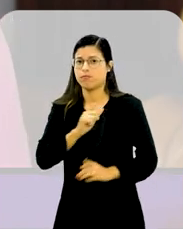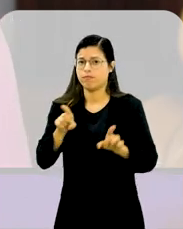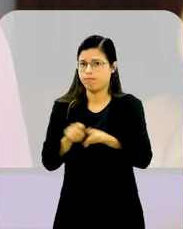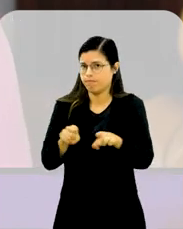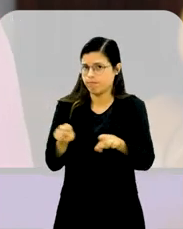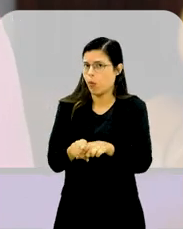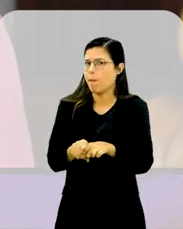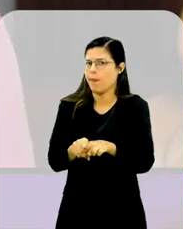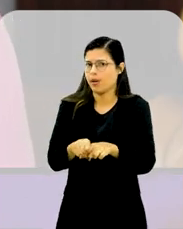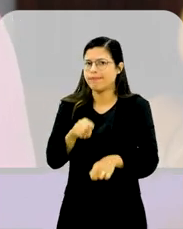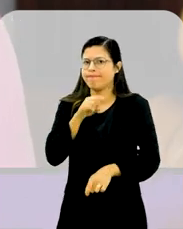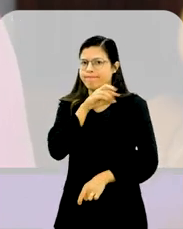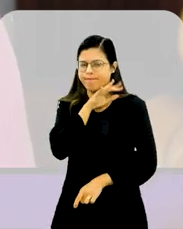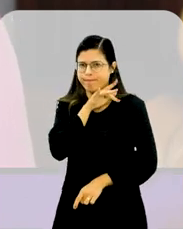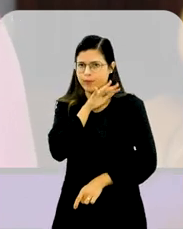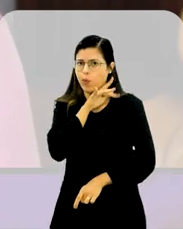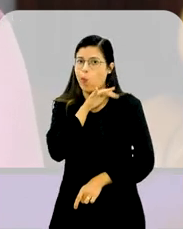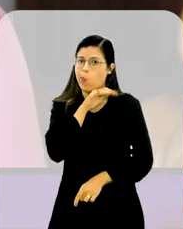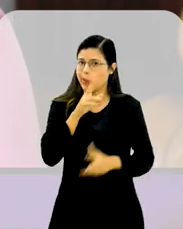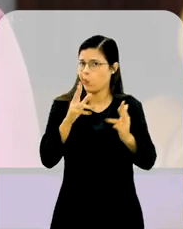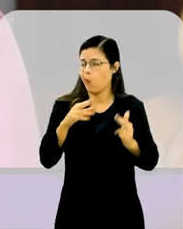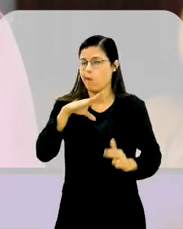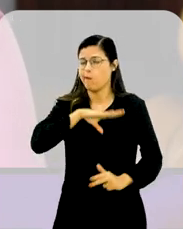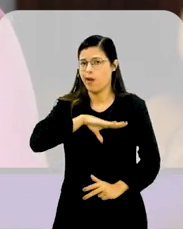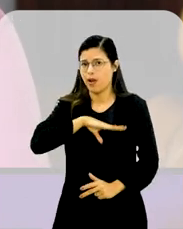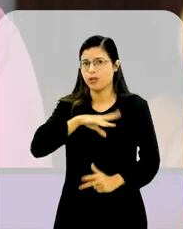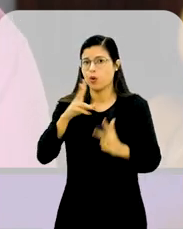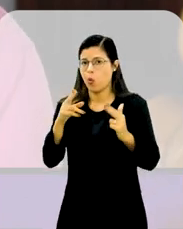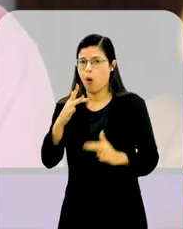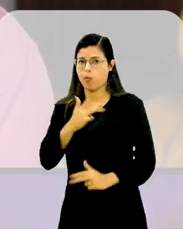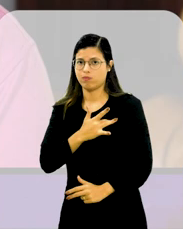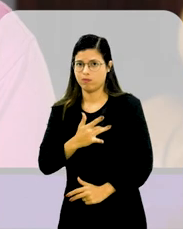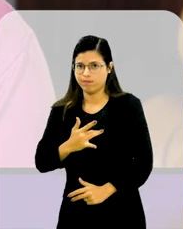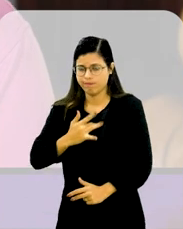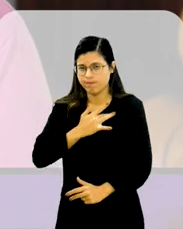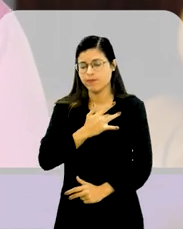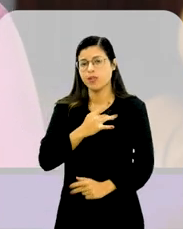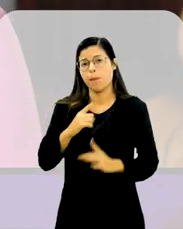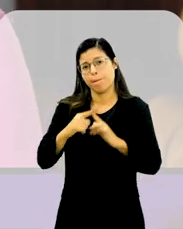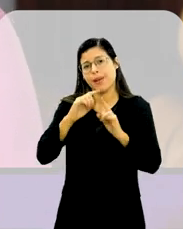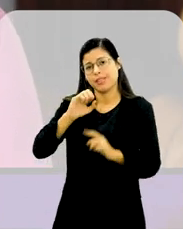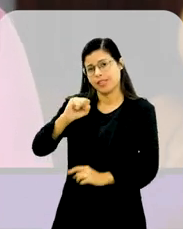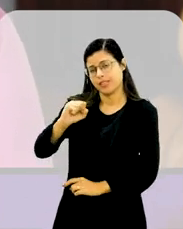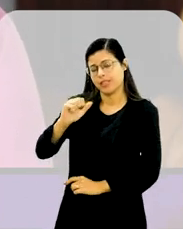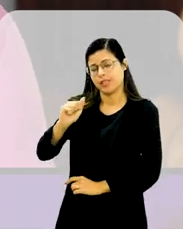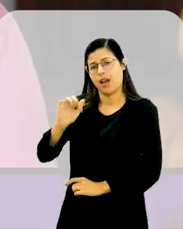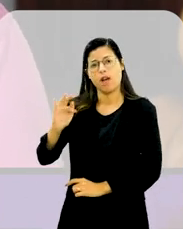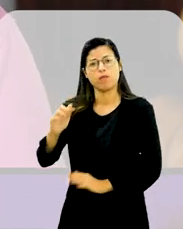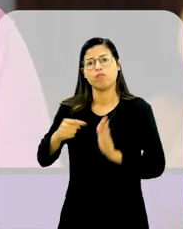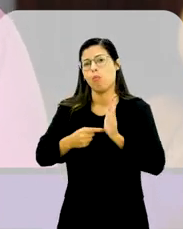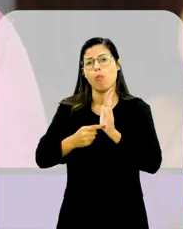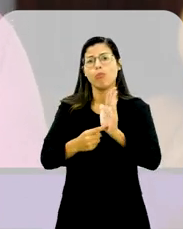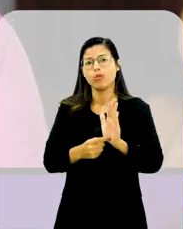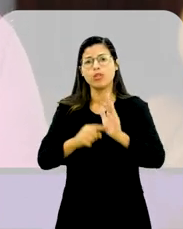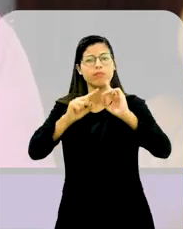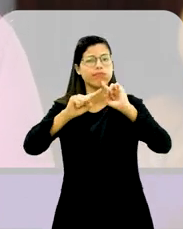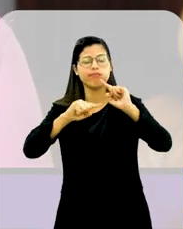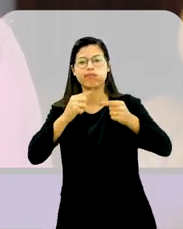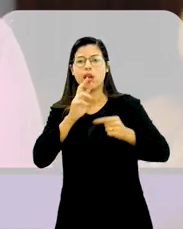Atlético também era muito ruim tipo do Vasco tipo do Cruzeiro mas é um tipo de saf que está